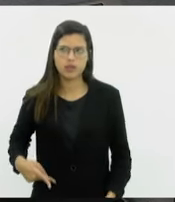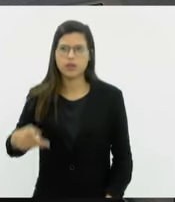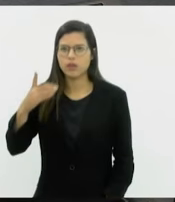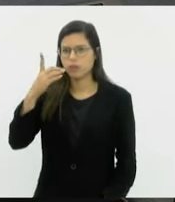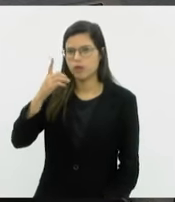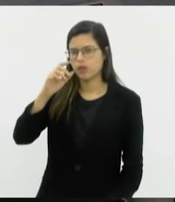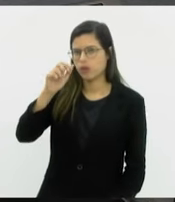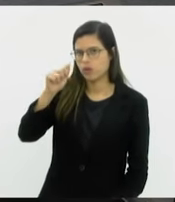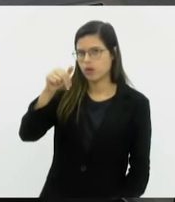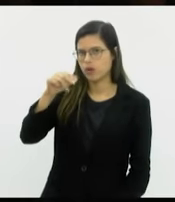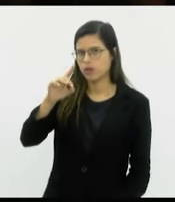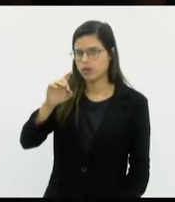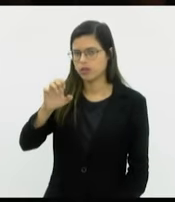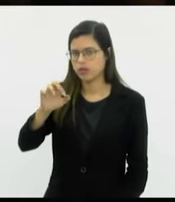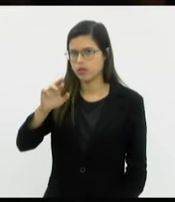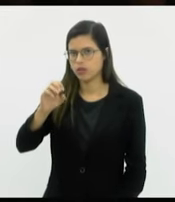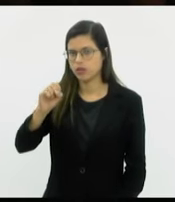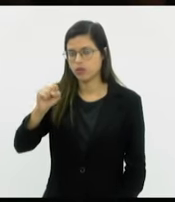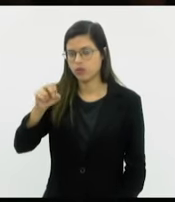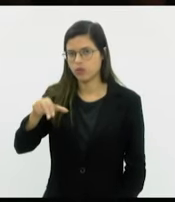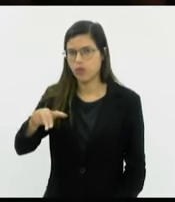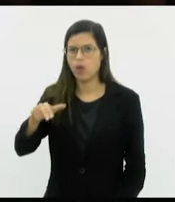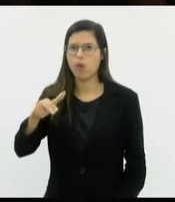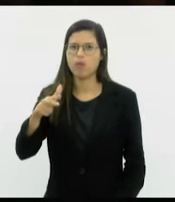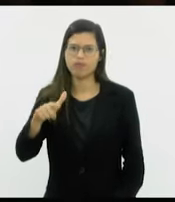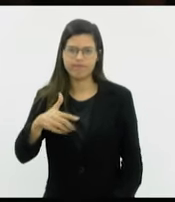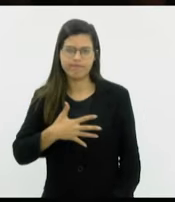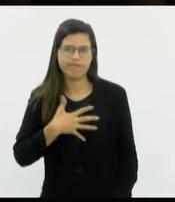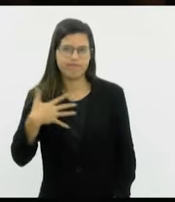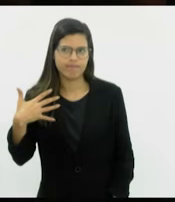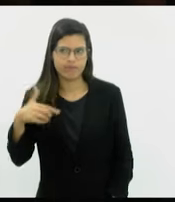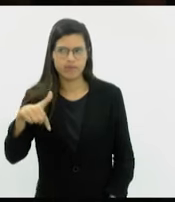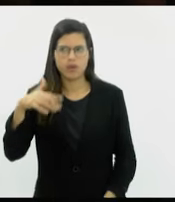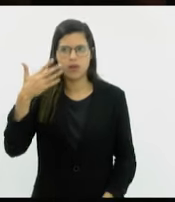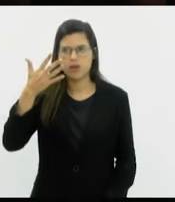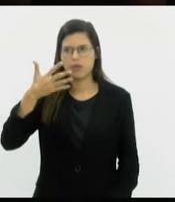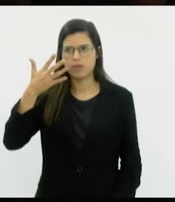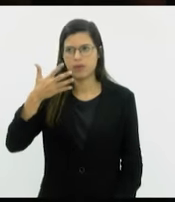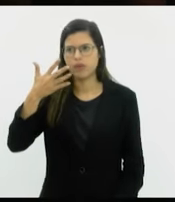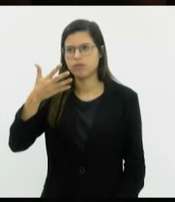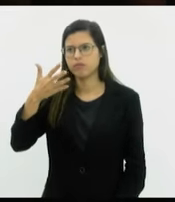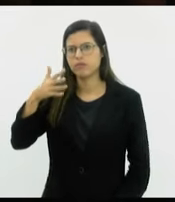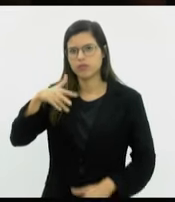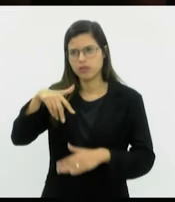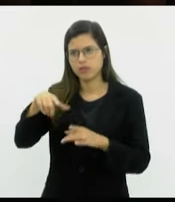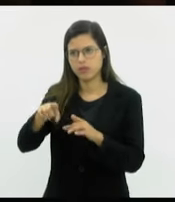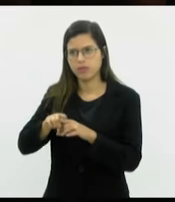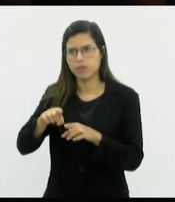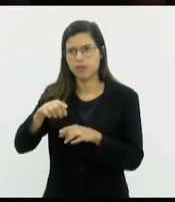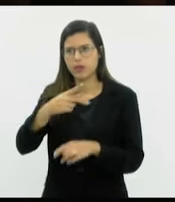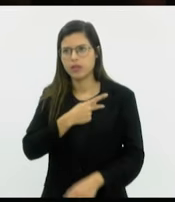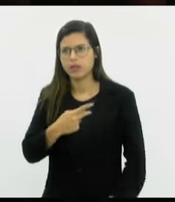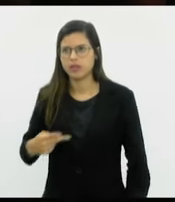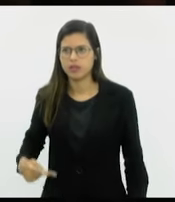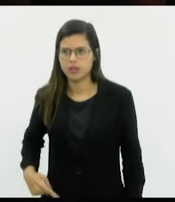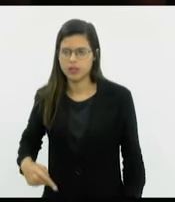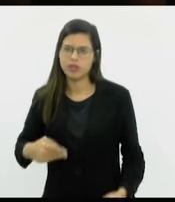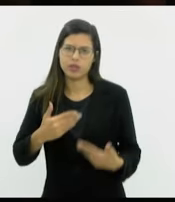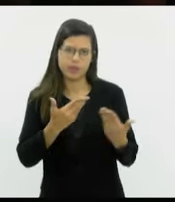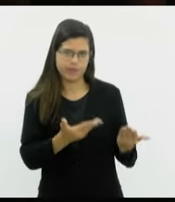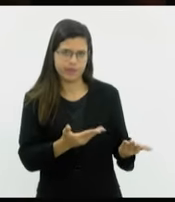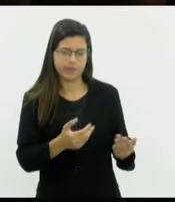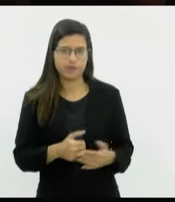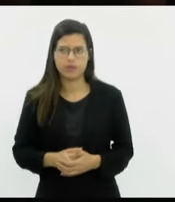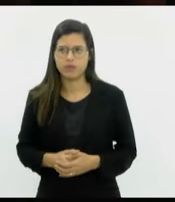Moraes. É uma honra ocupar essa tribuna sob a presidência de Vossa Excelência e